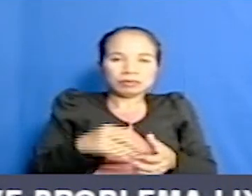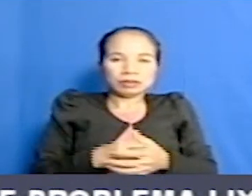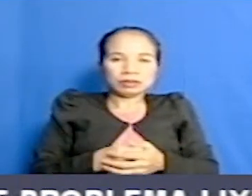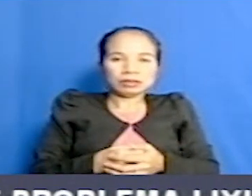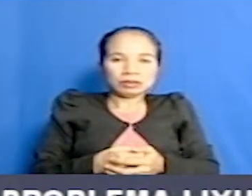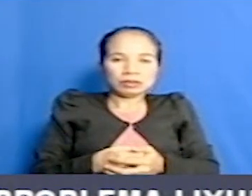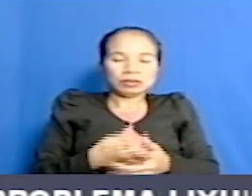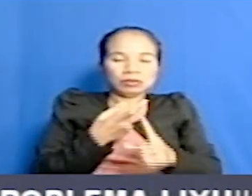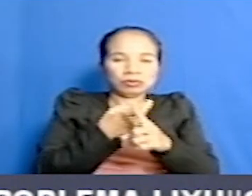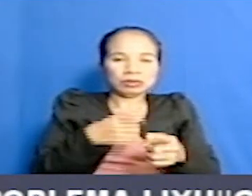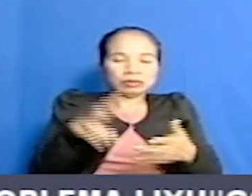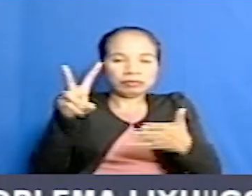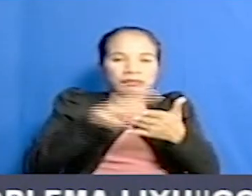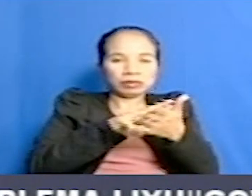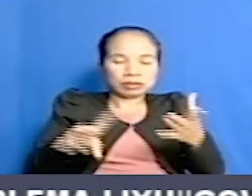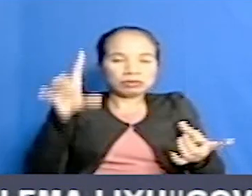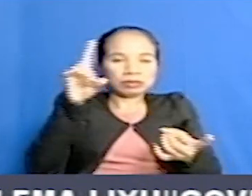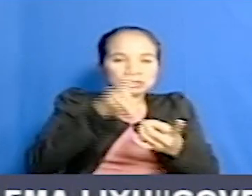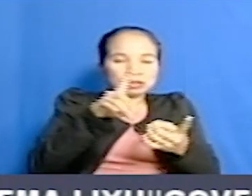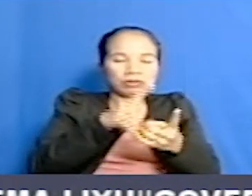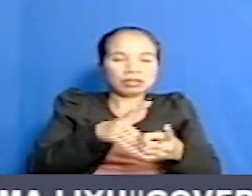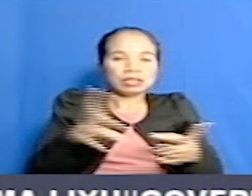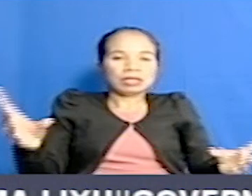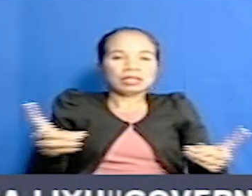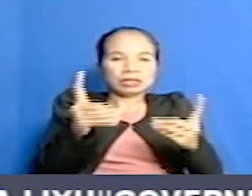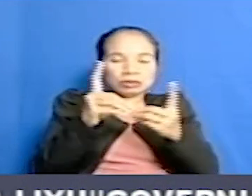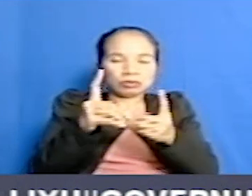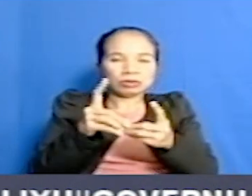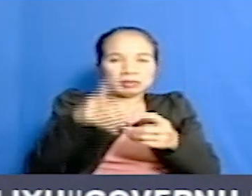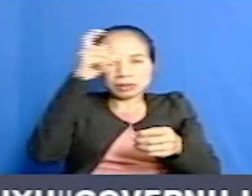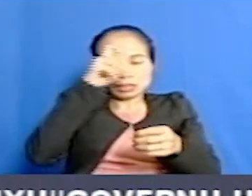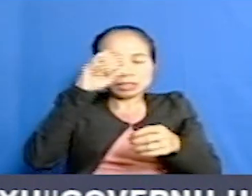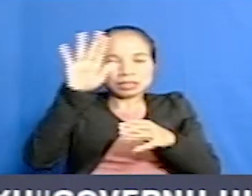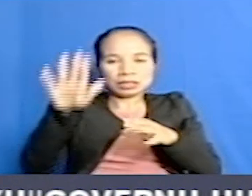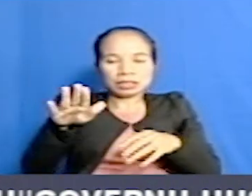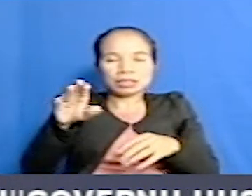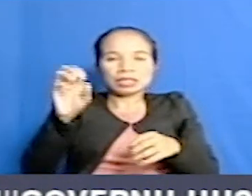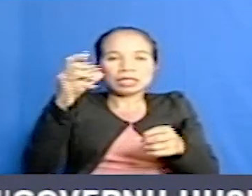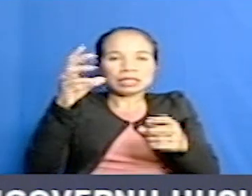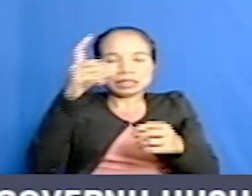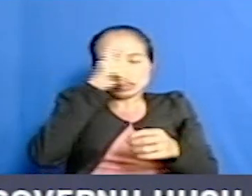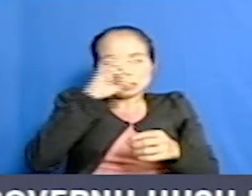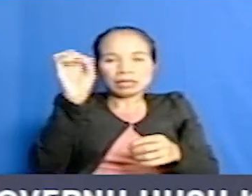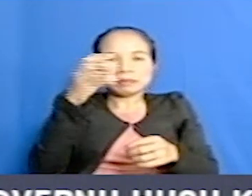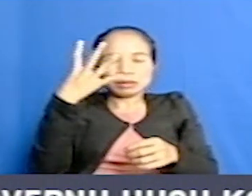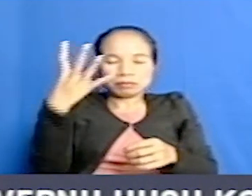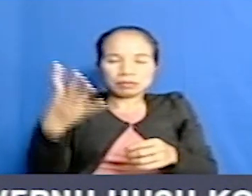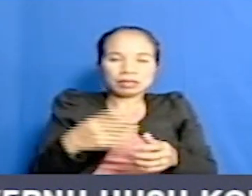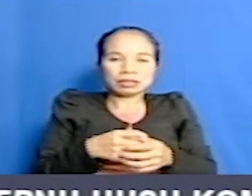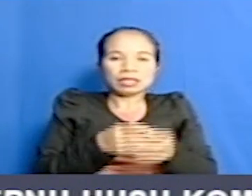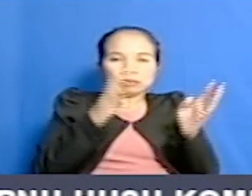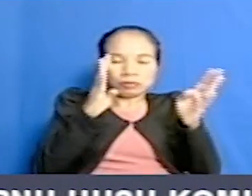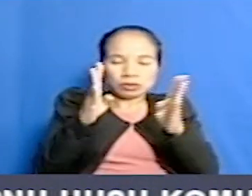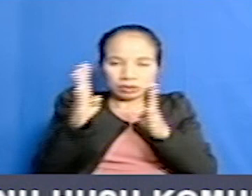caso violação sexual, né? Minha sororidade e minoridade, 14 anos em momento, né? Depois você processo,